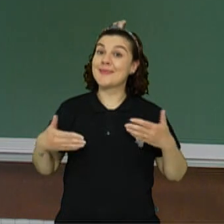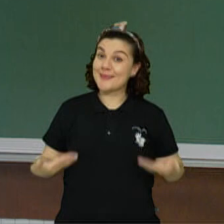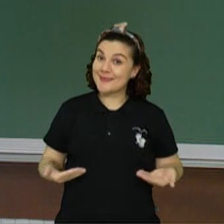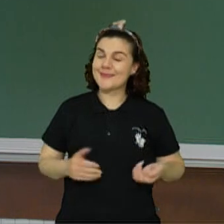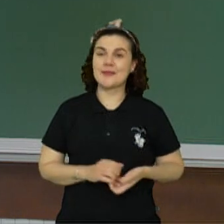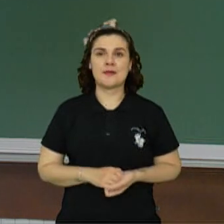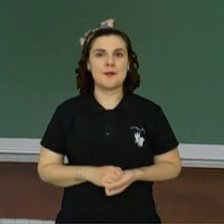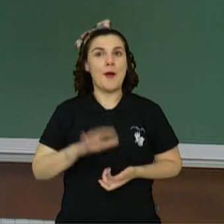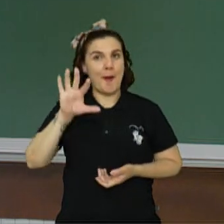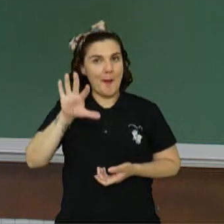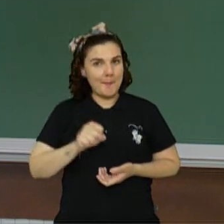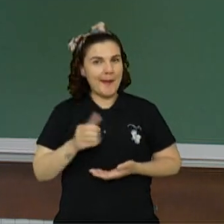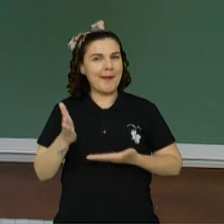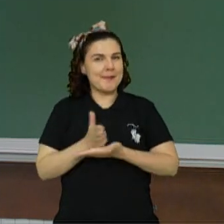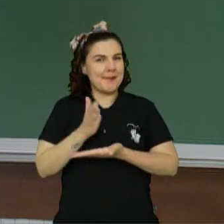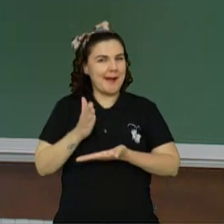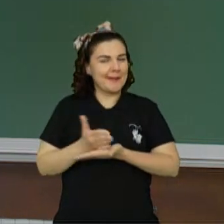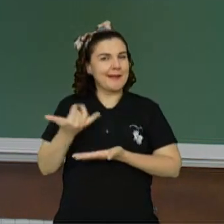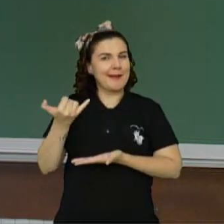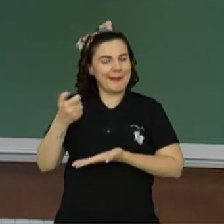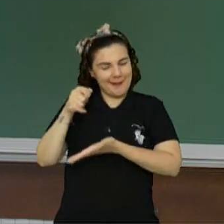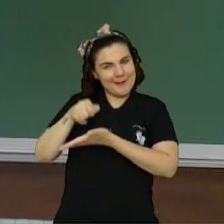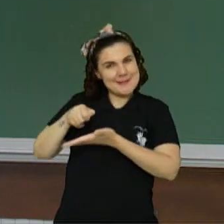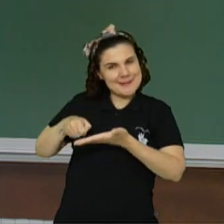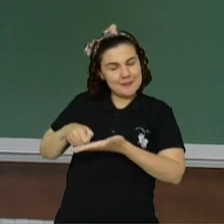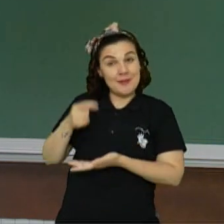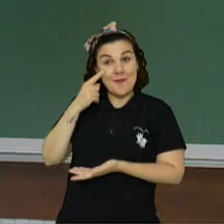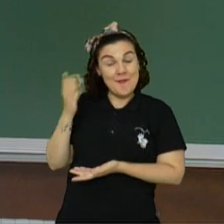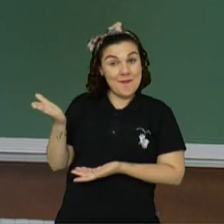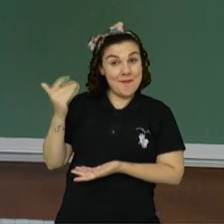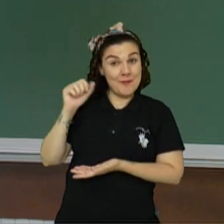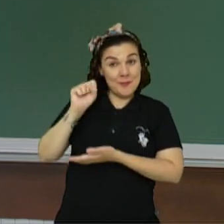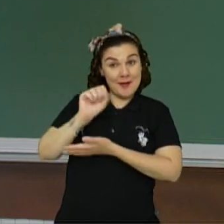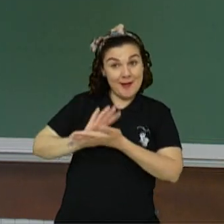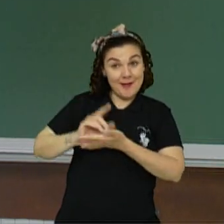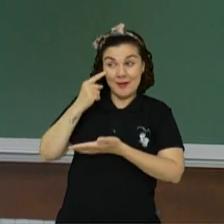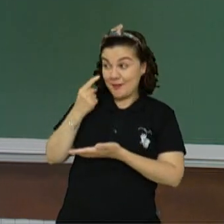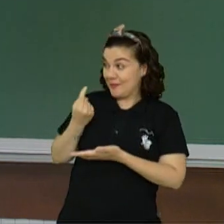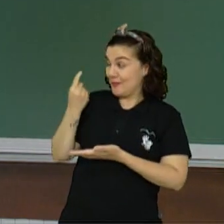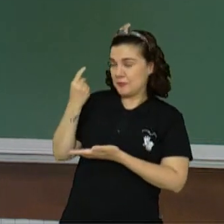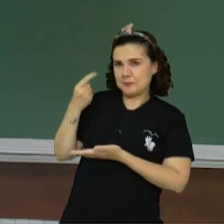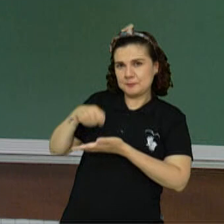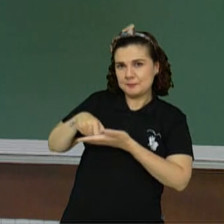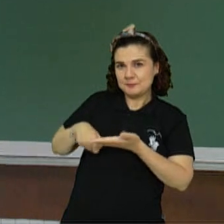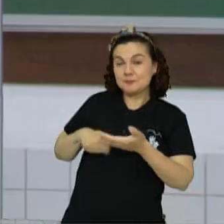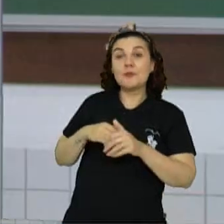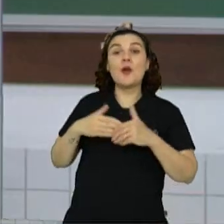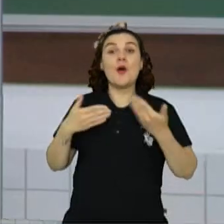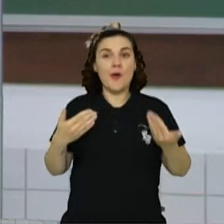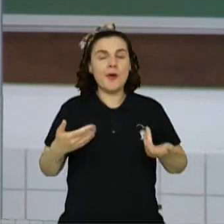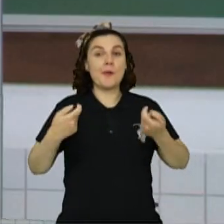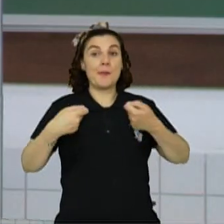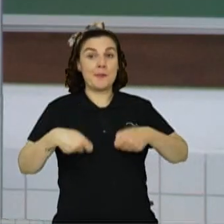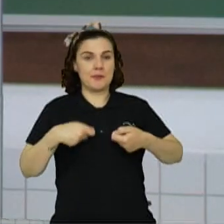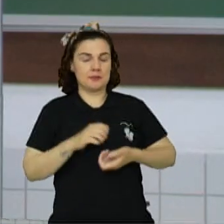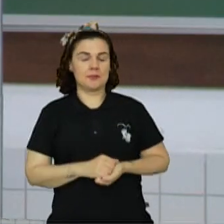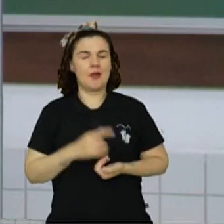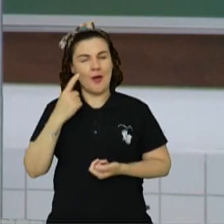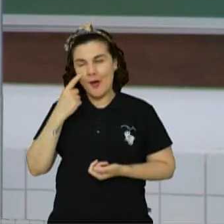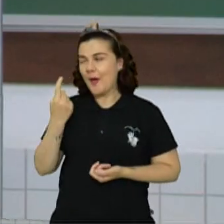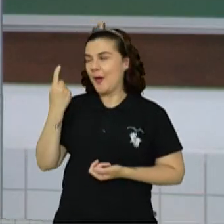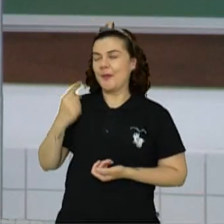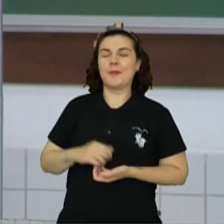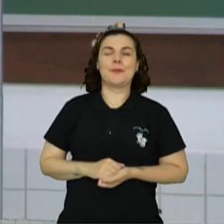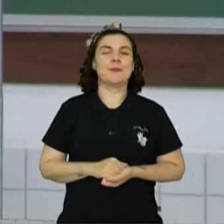E aí, pessoal, pegaram o caderninho lá, pegaram a caneta? Vamos anotar agora quais serão os materiais necessários. Olha aqui,